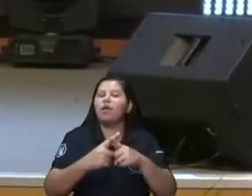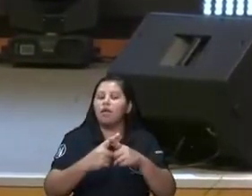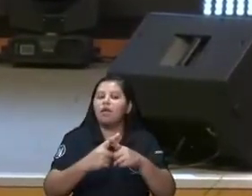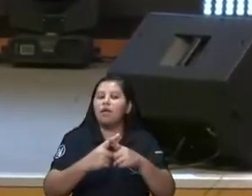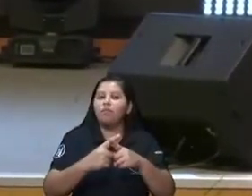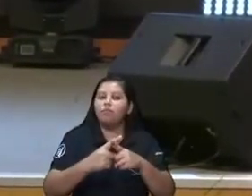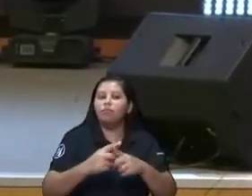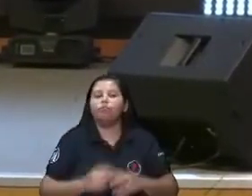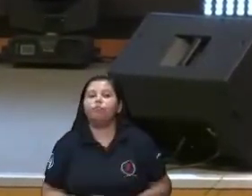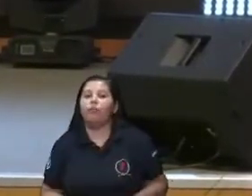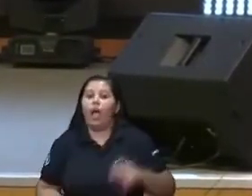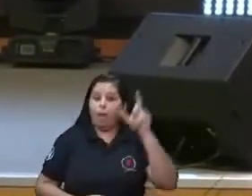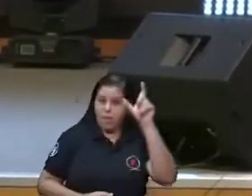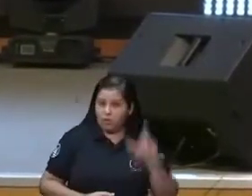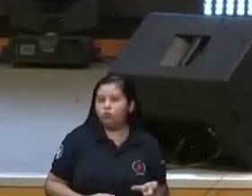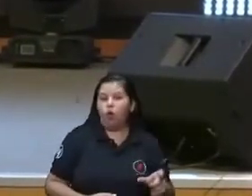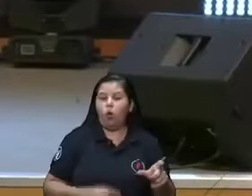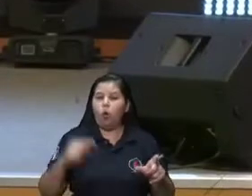por alguns anos,